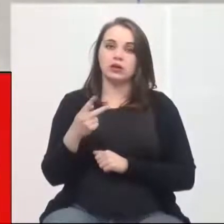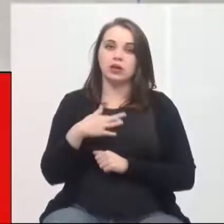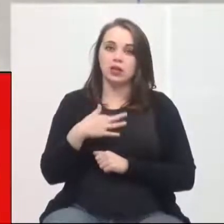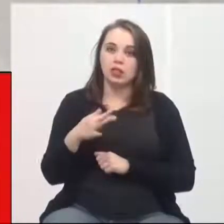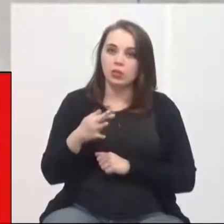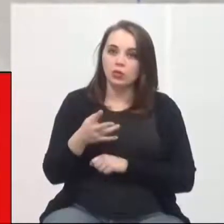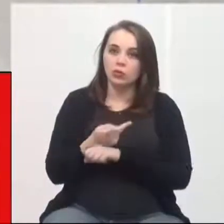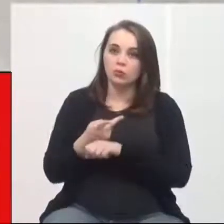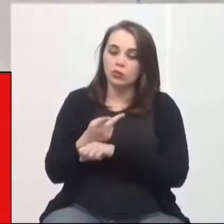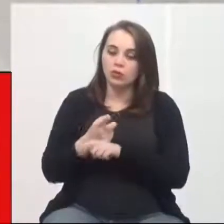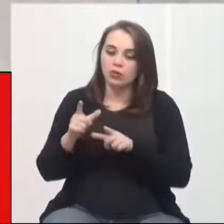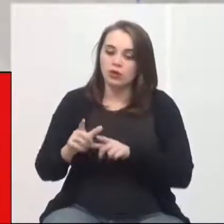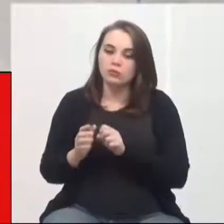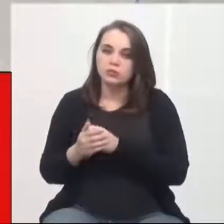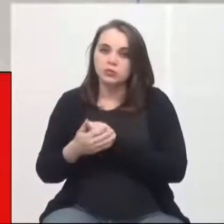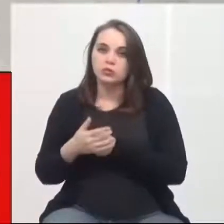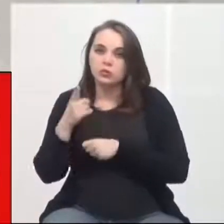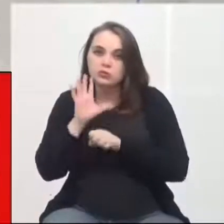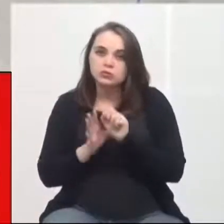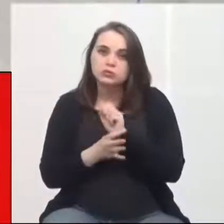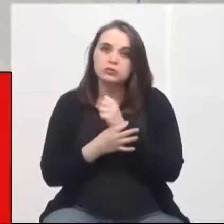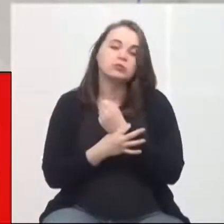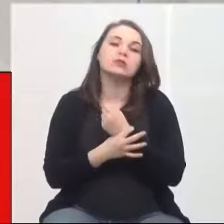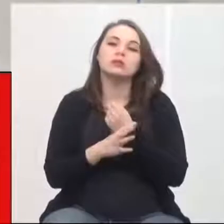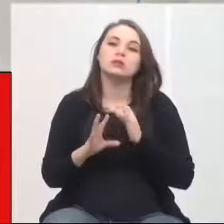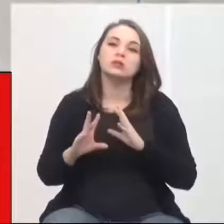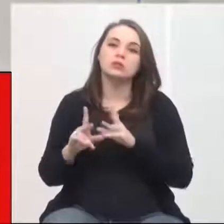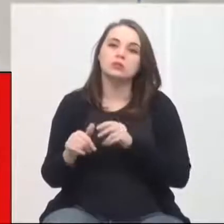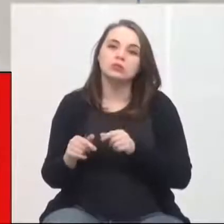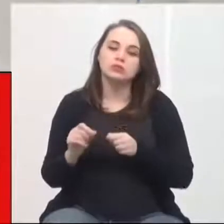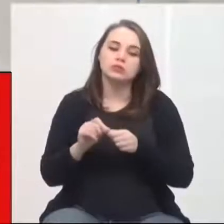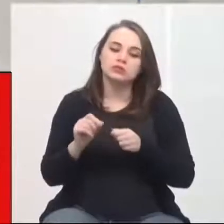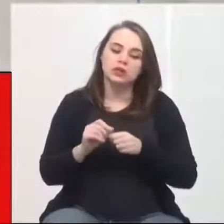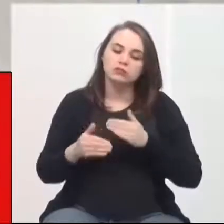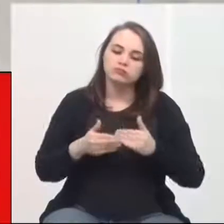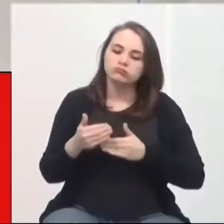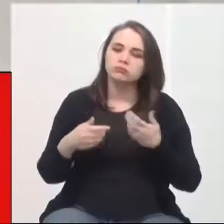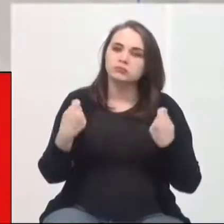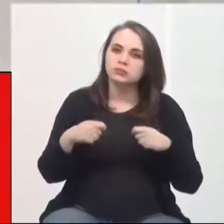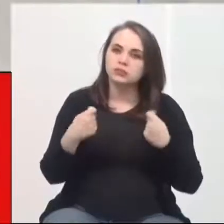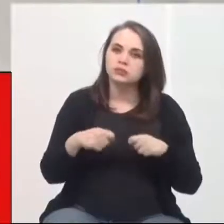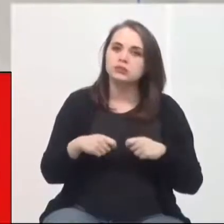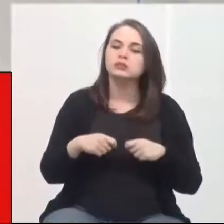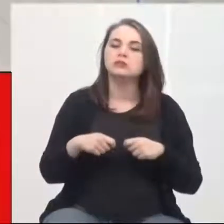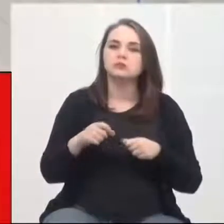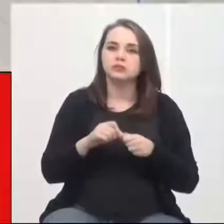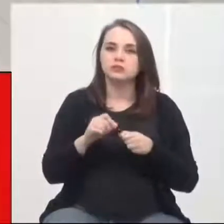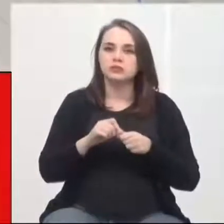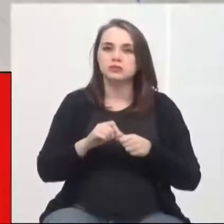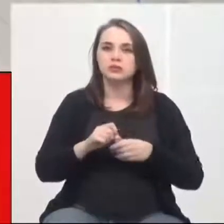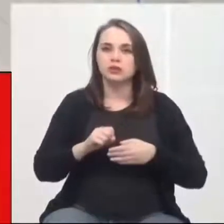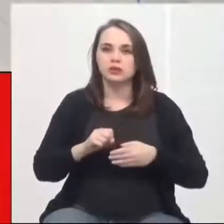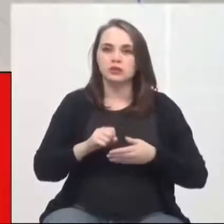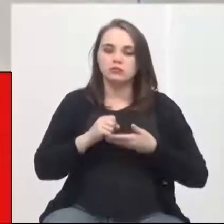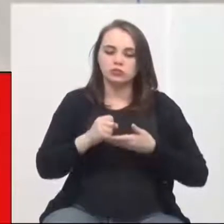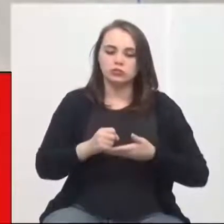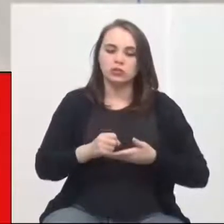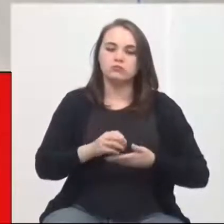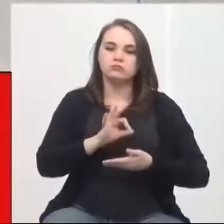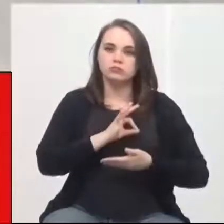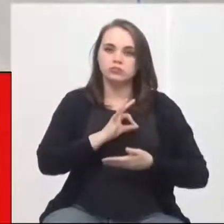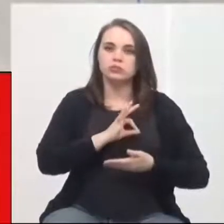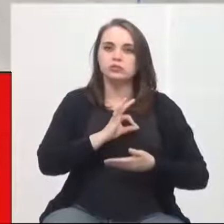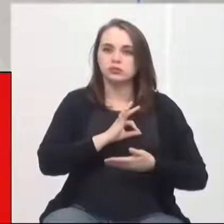foram buscar um abrigo, mantiveram segurança e tornaram todos os procedimentos necessários e possíveis para salvar o bravo policial militar